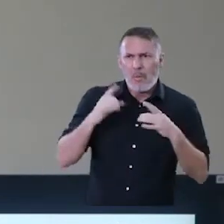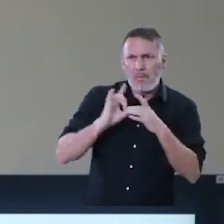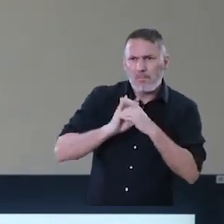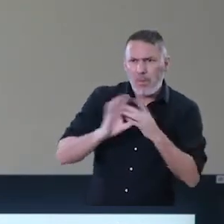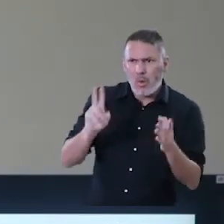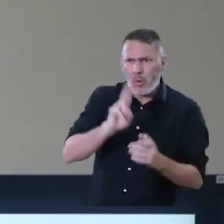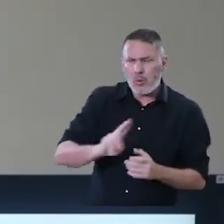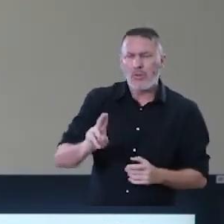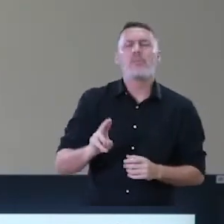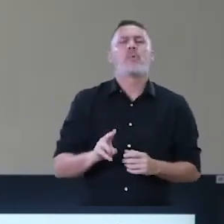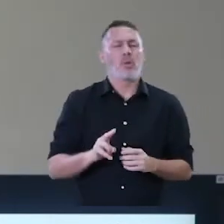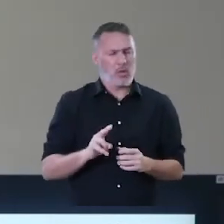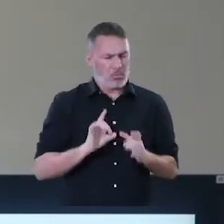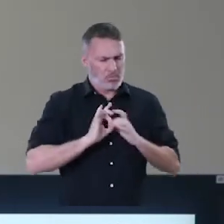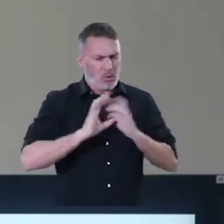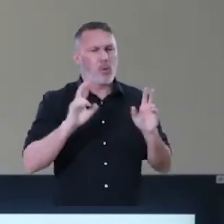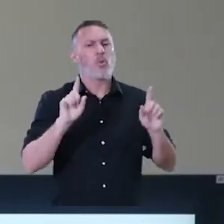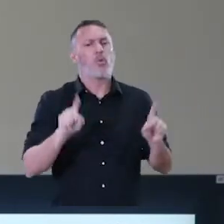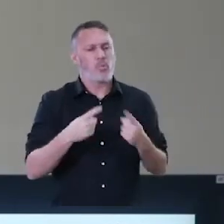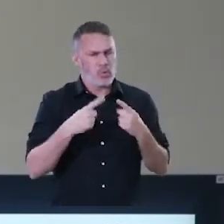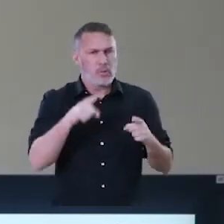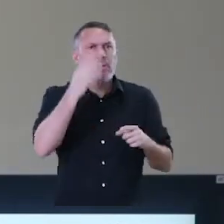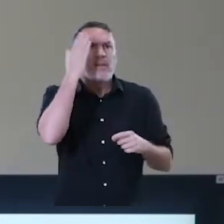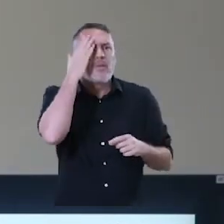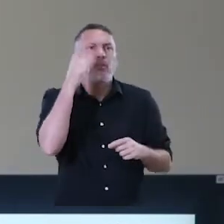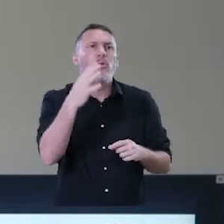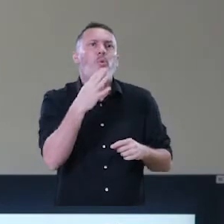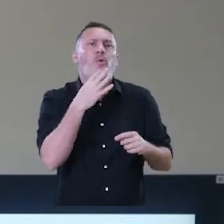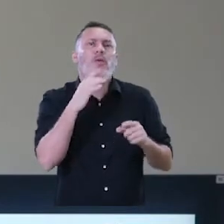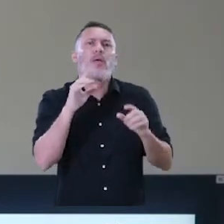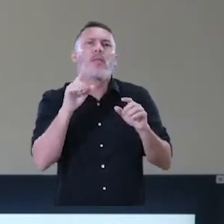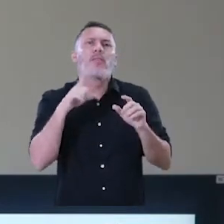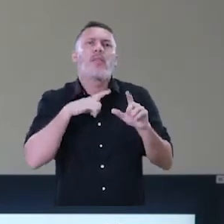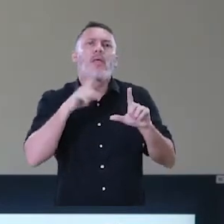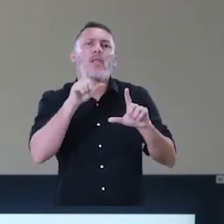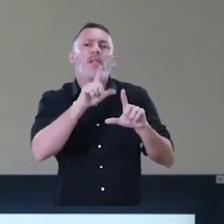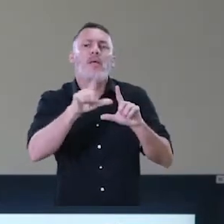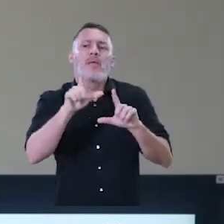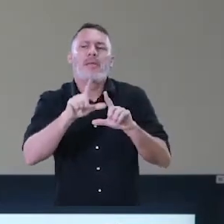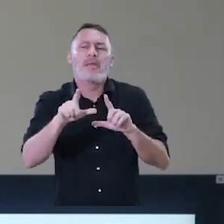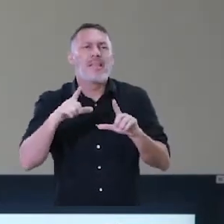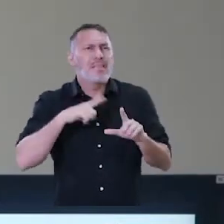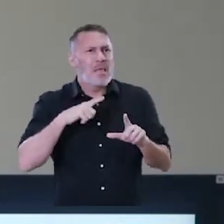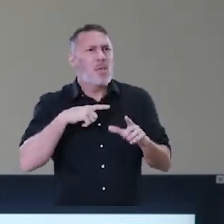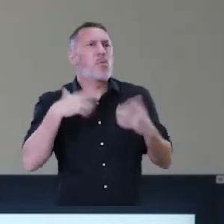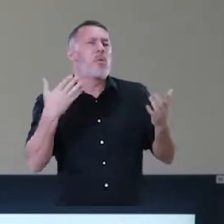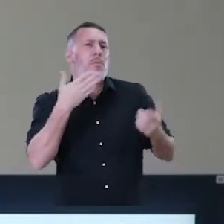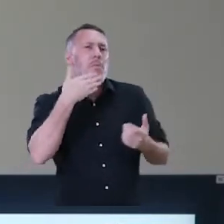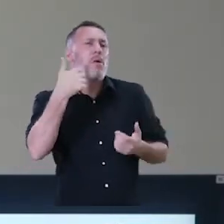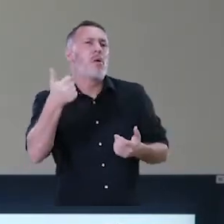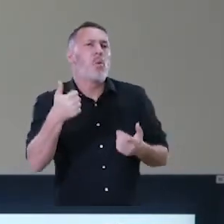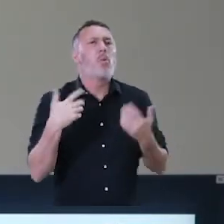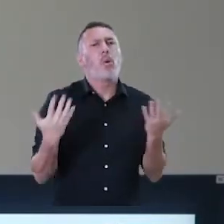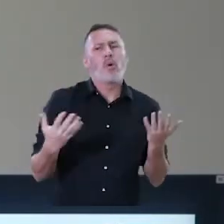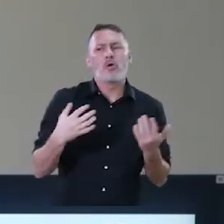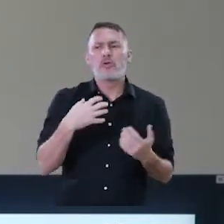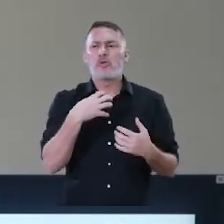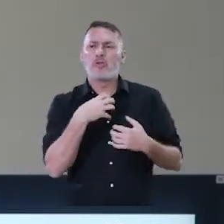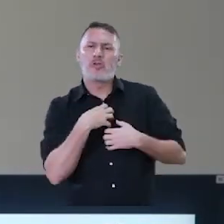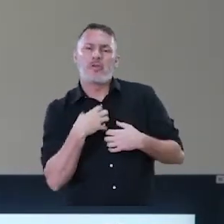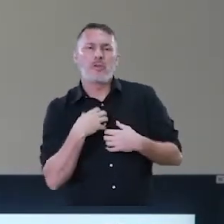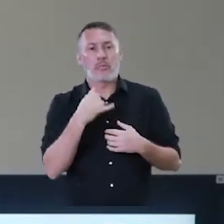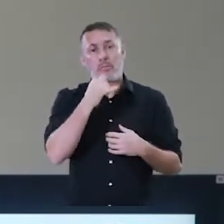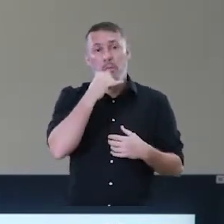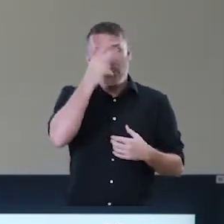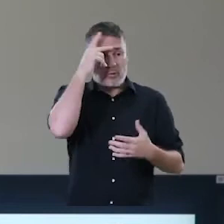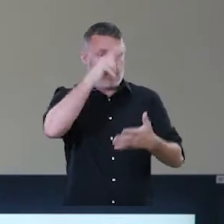também, professor? Perfeito, você pode utilizar da música, sim. Qual é o melhor? Tem algo assim, o corretor